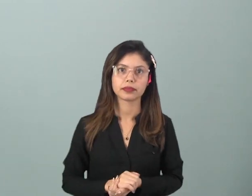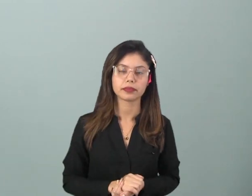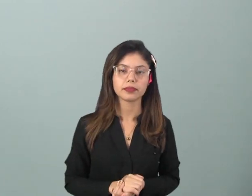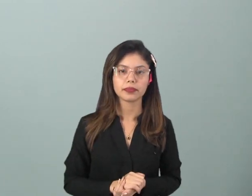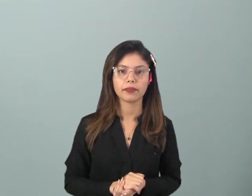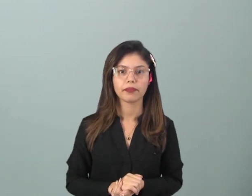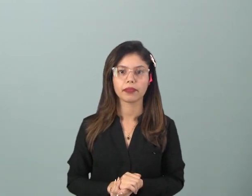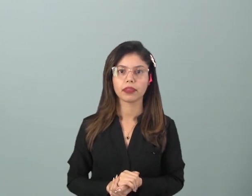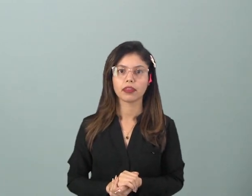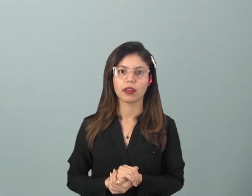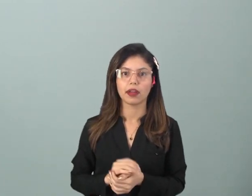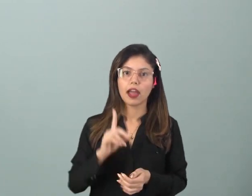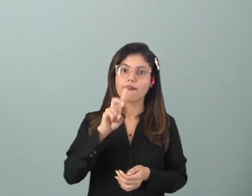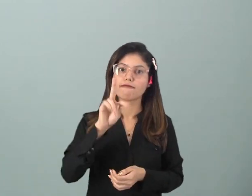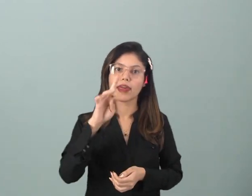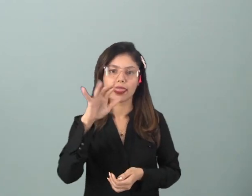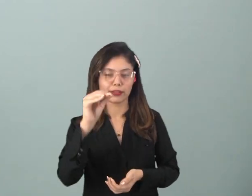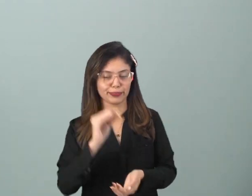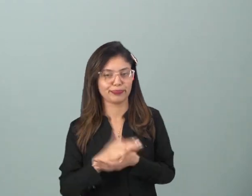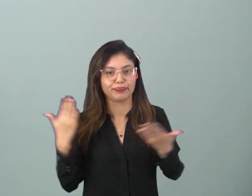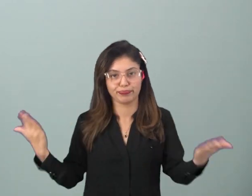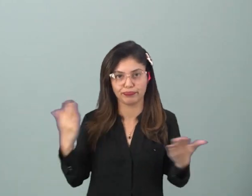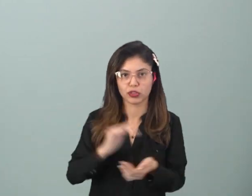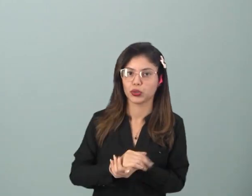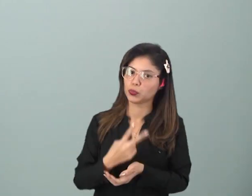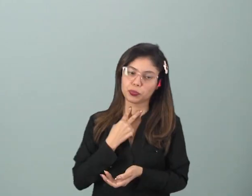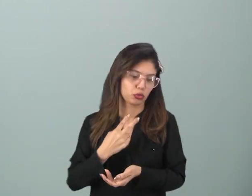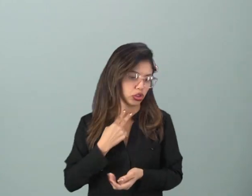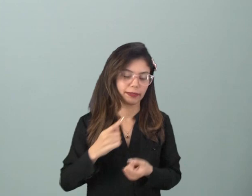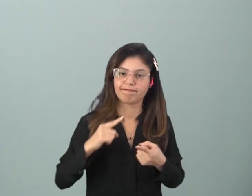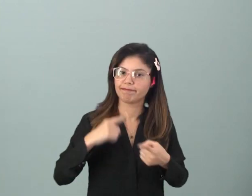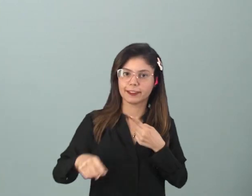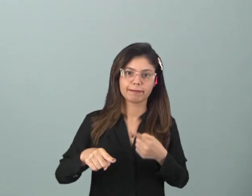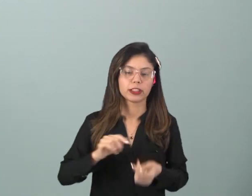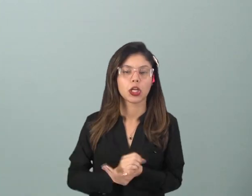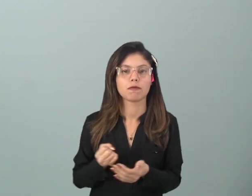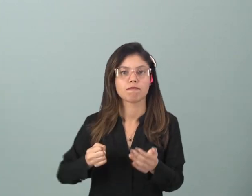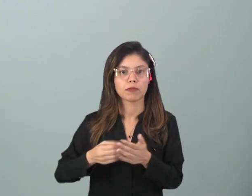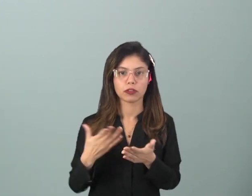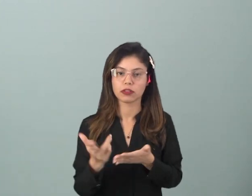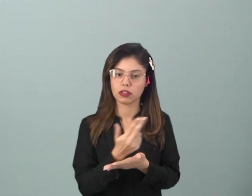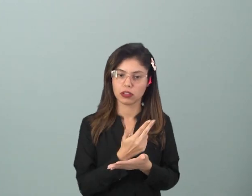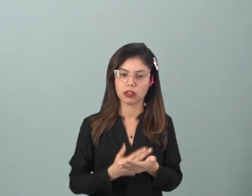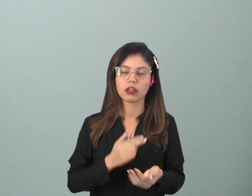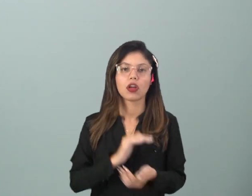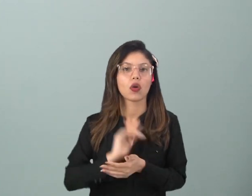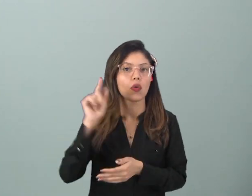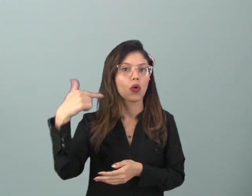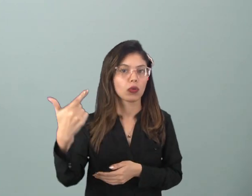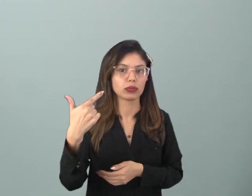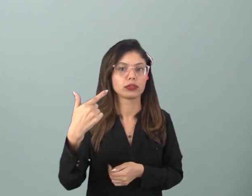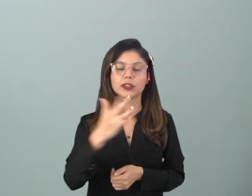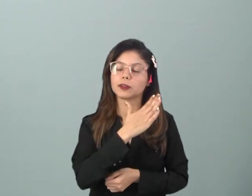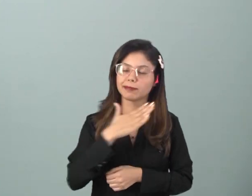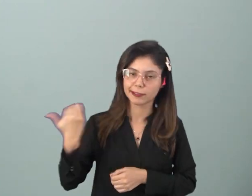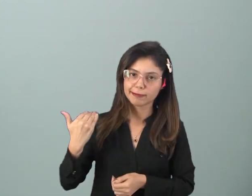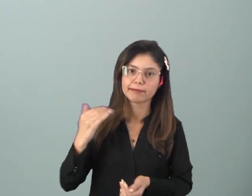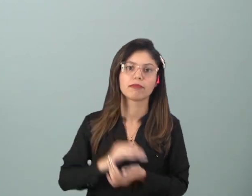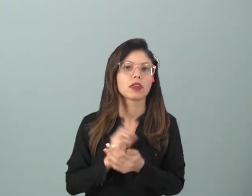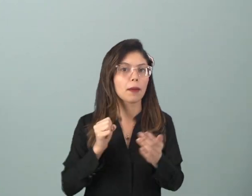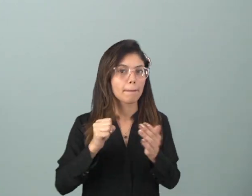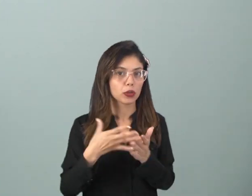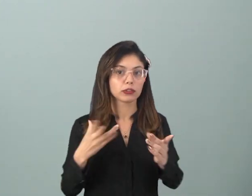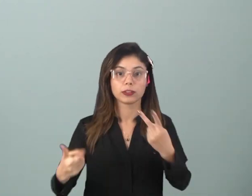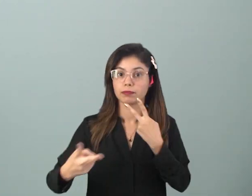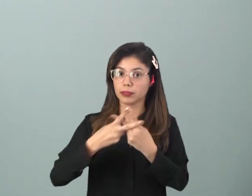eles eram vetados, as suas obras eram vetadas e muitos artistas foram exilados, outros foram mortos, muitos